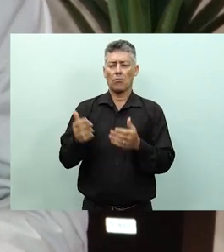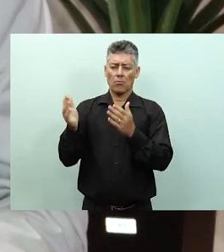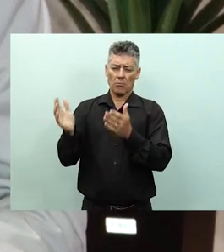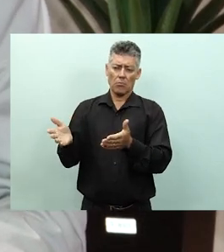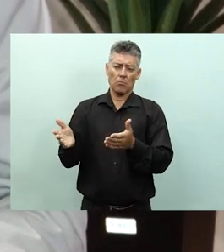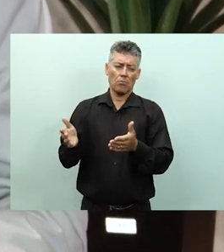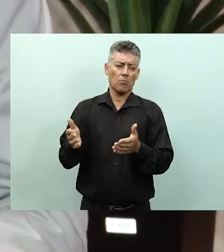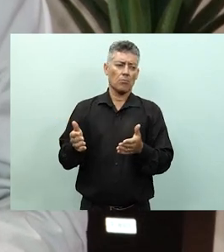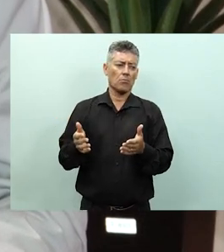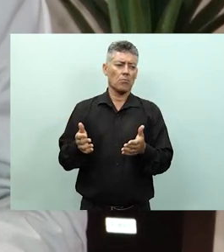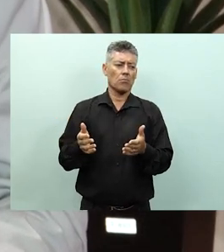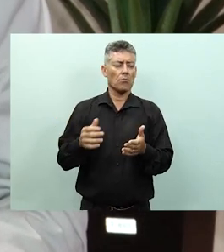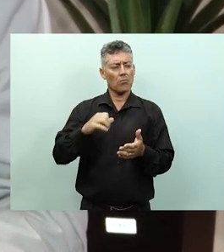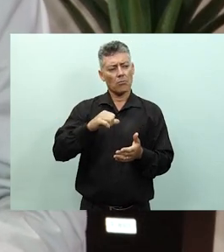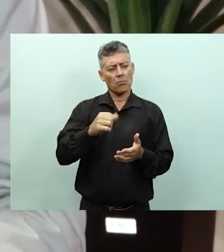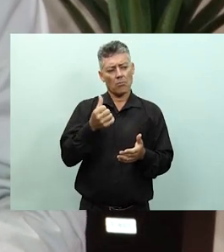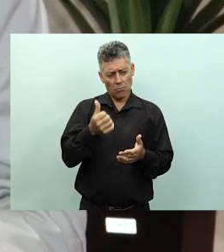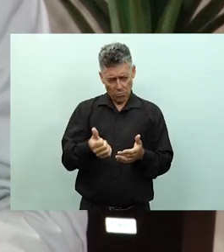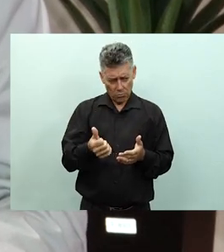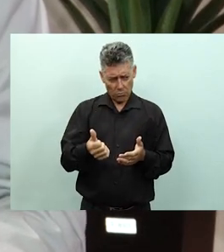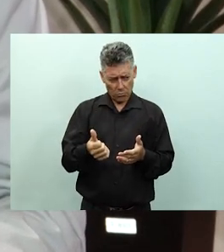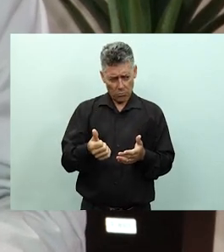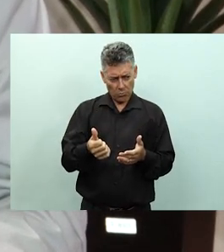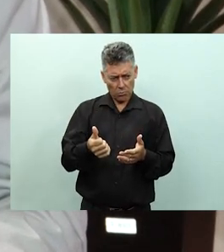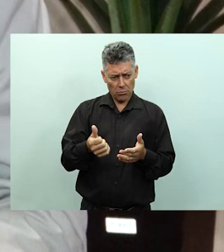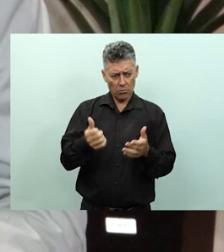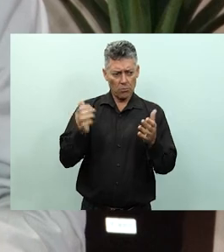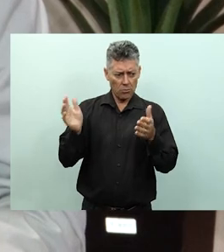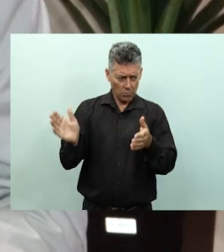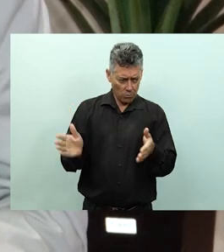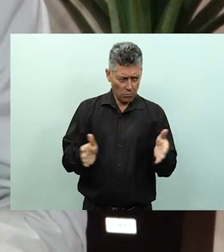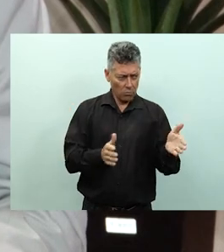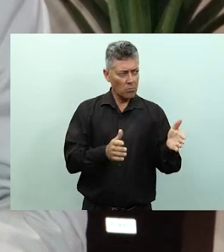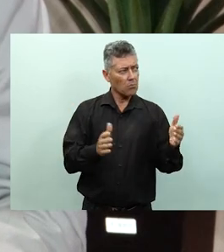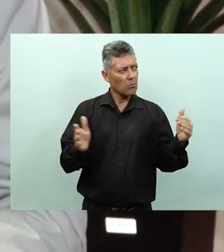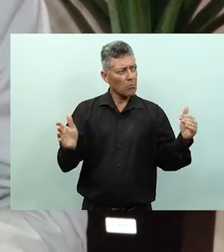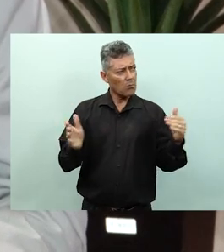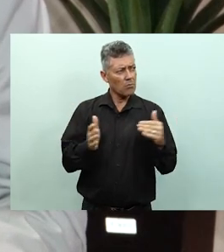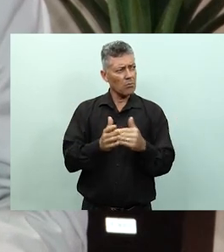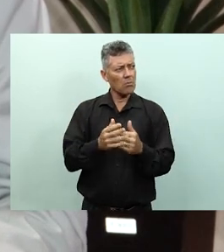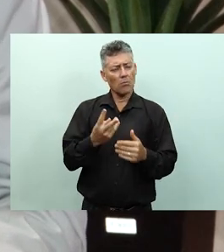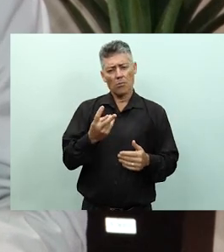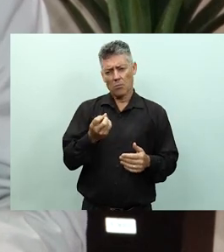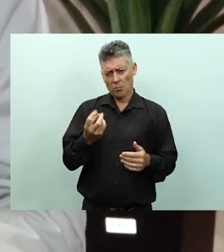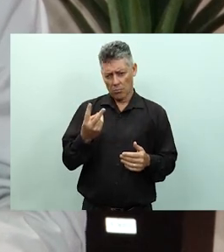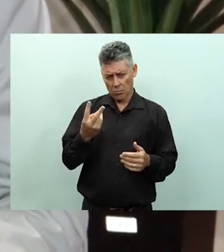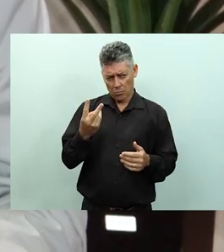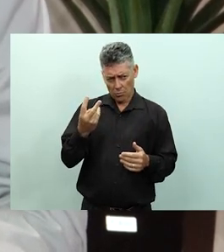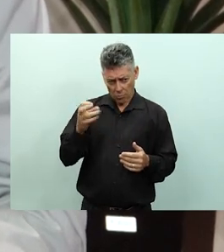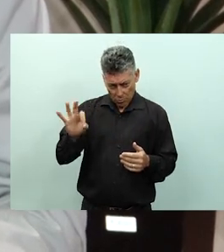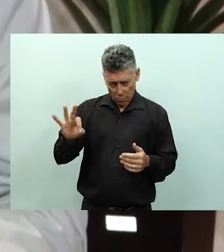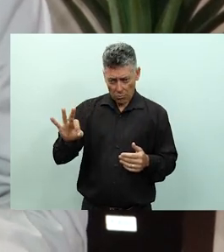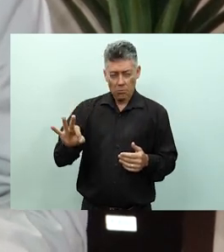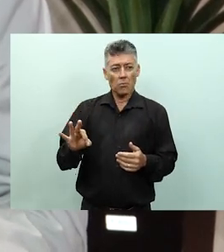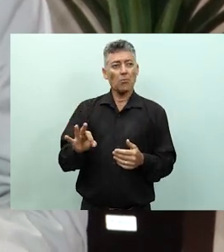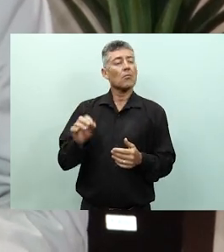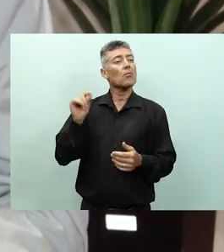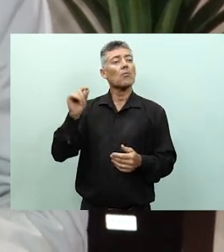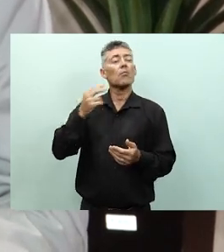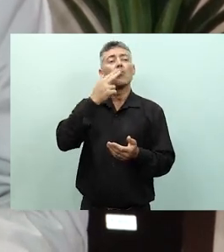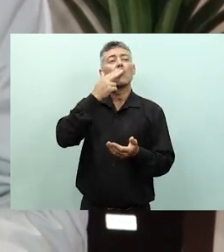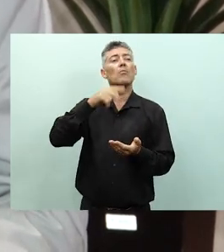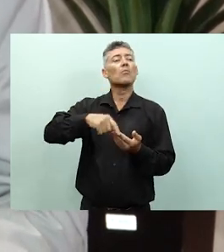Mas tirando isso aí, a partir de 96, de 96 até 2010,